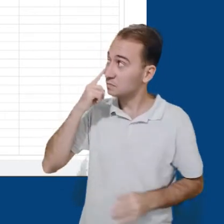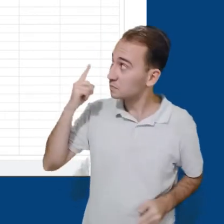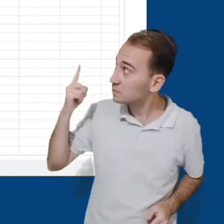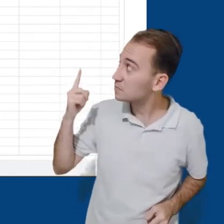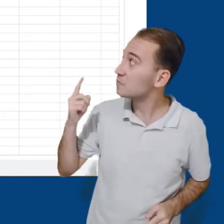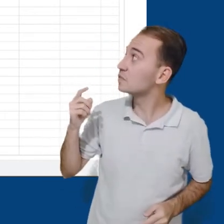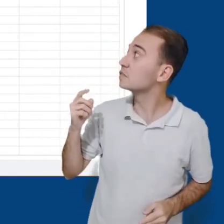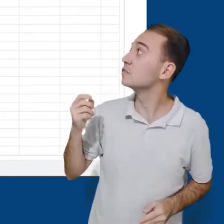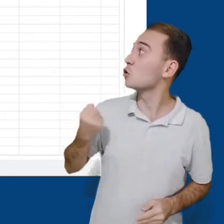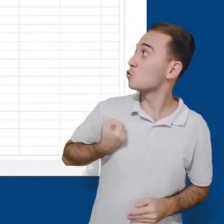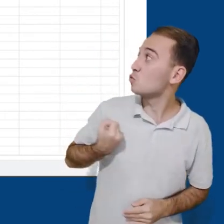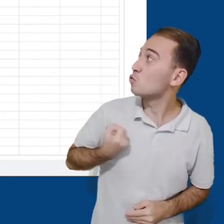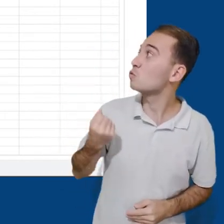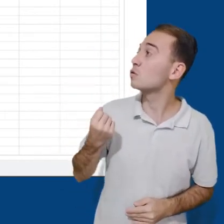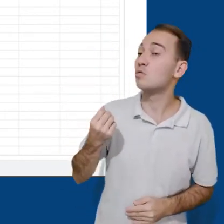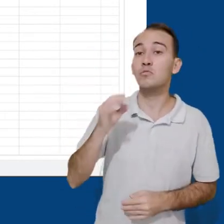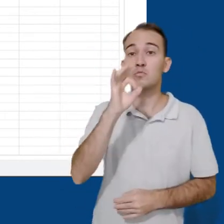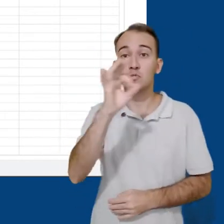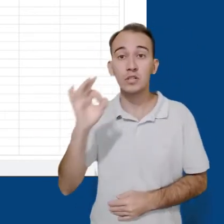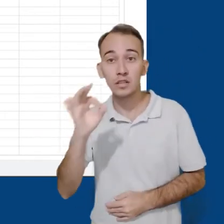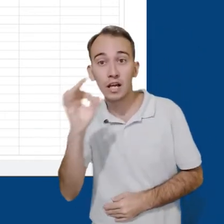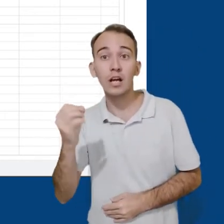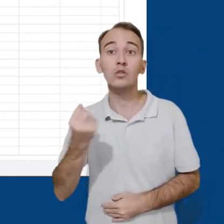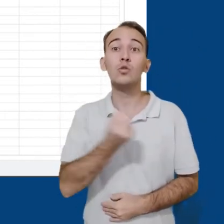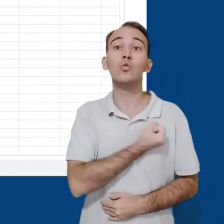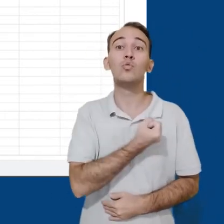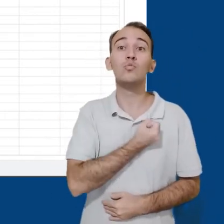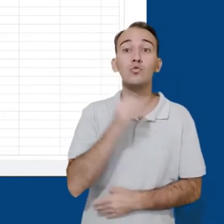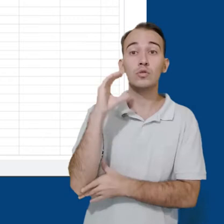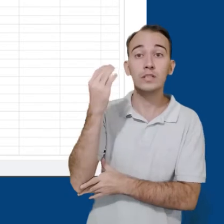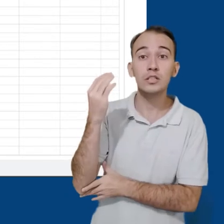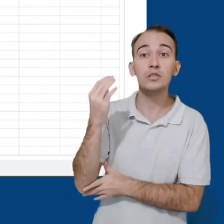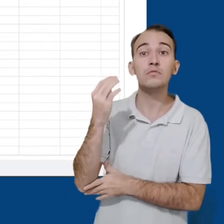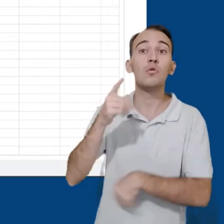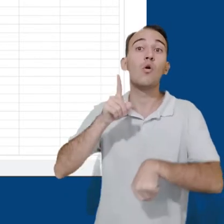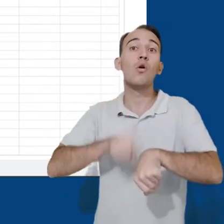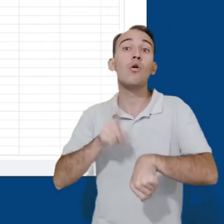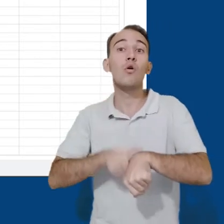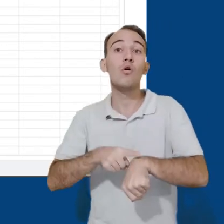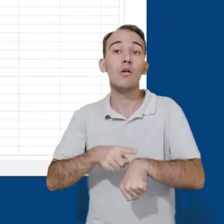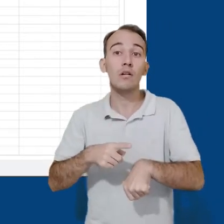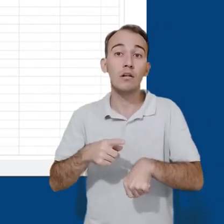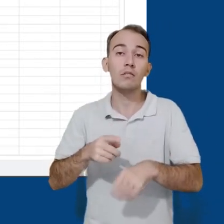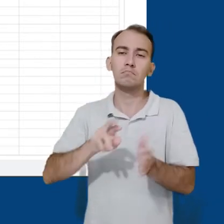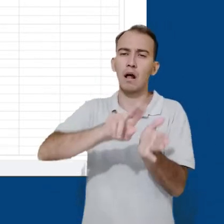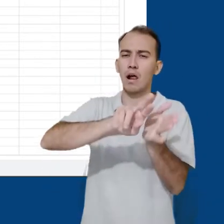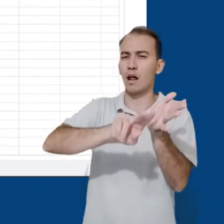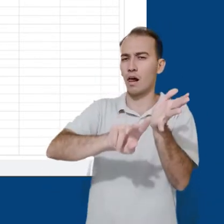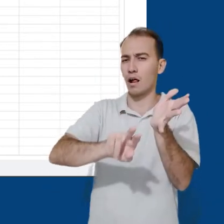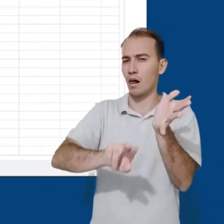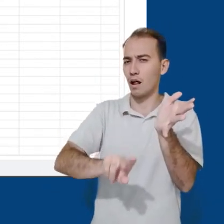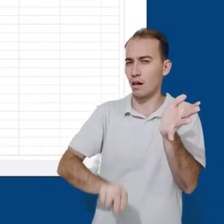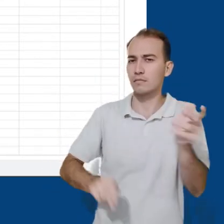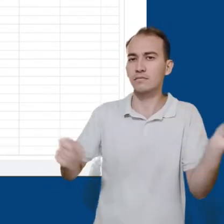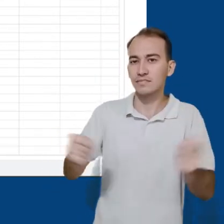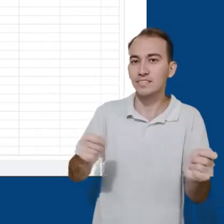célula como o número porcentagem número científico data hora entre outros